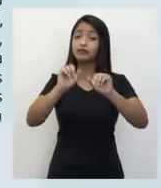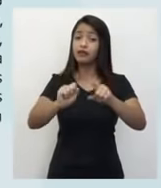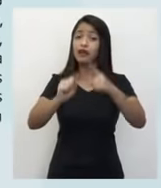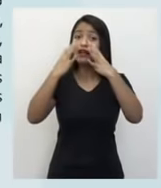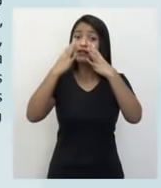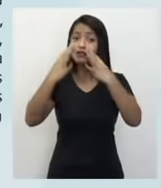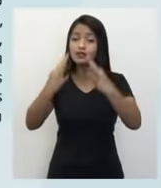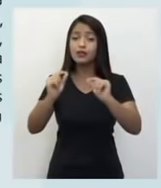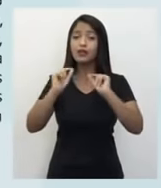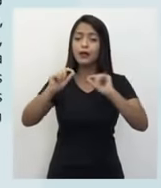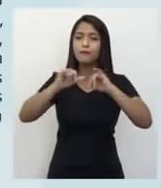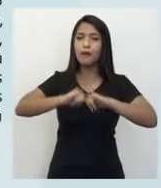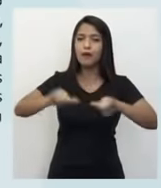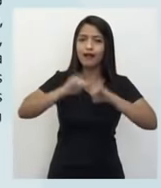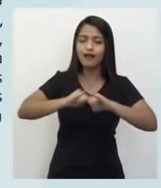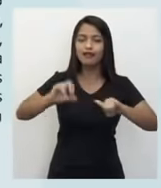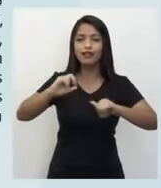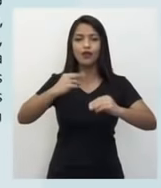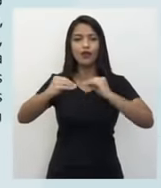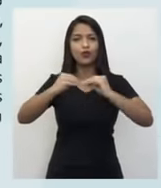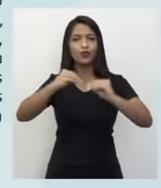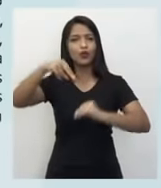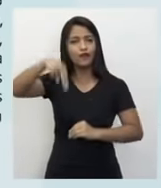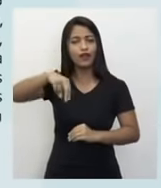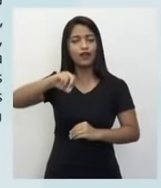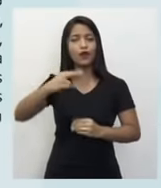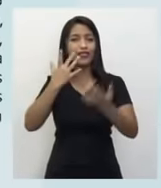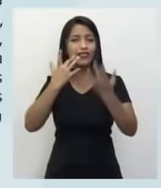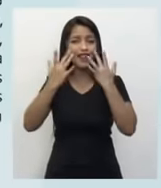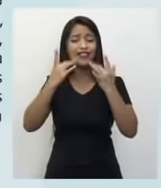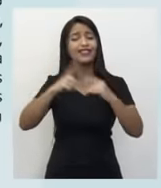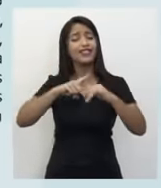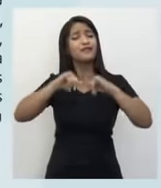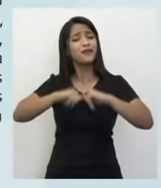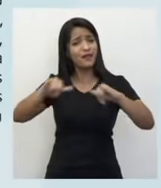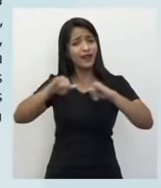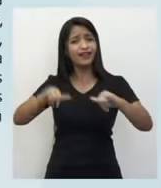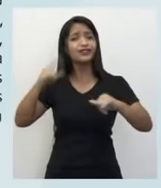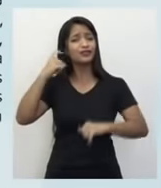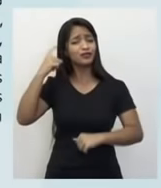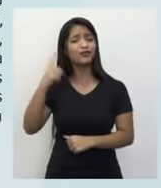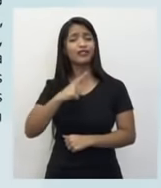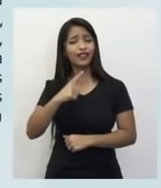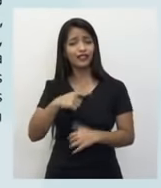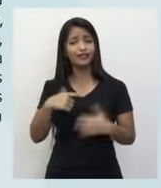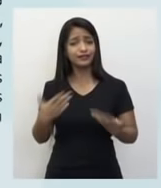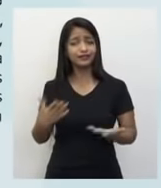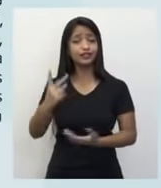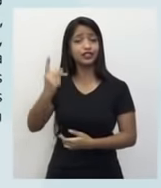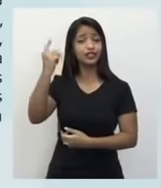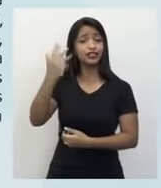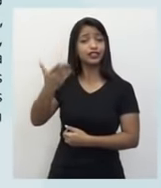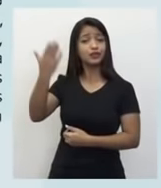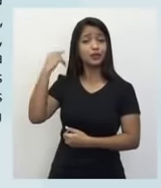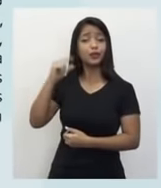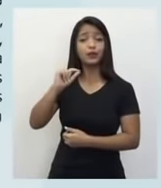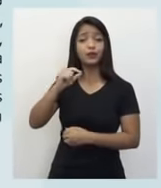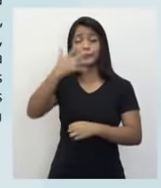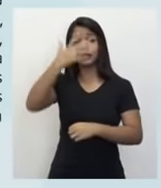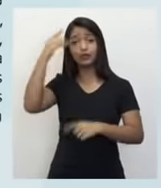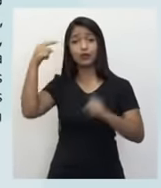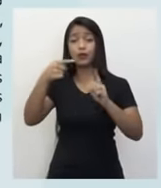de propagandas, novela, no próprio teatro. Então, antigamente, era a função do sonoplasta